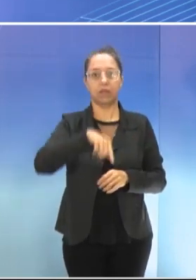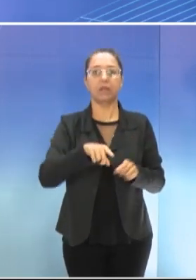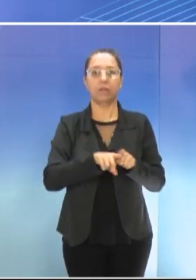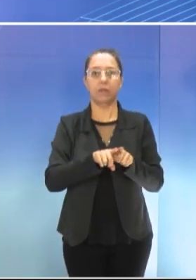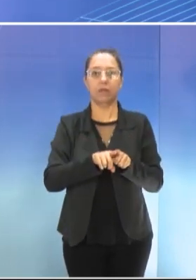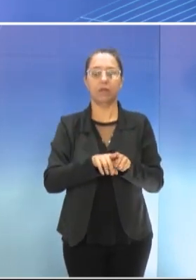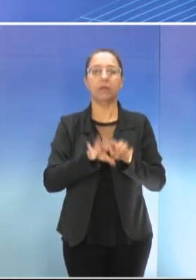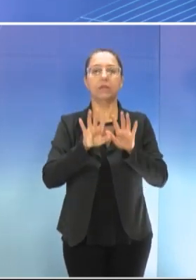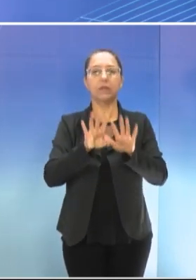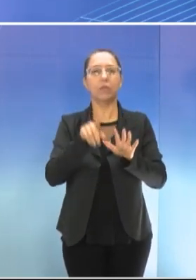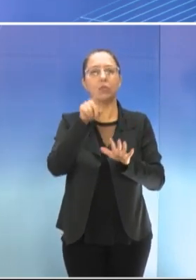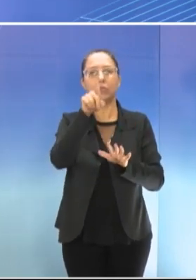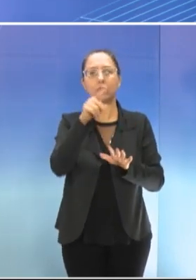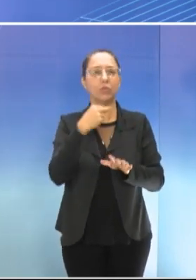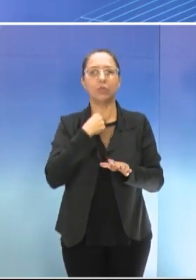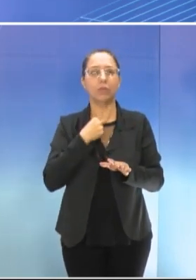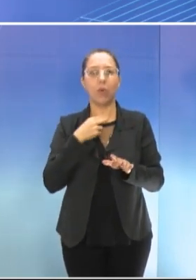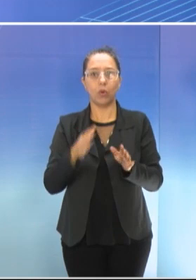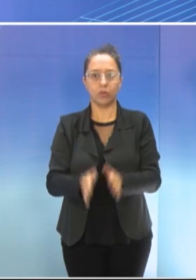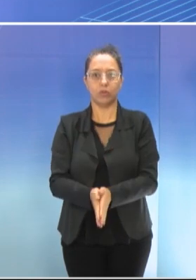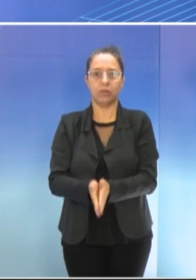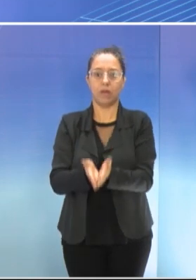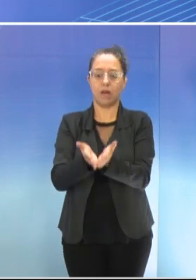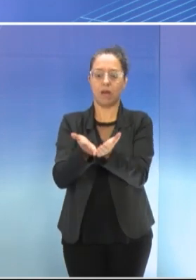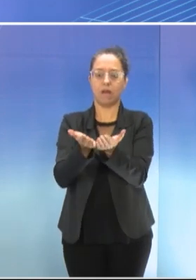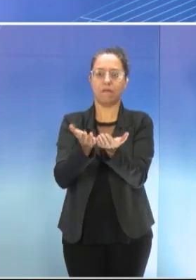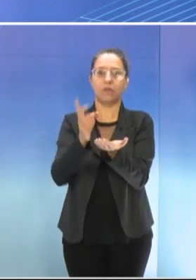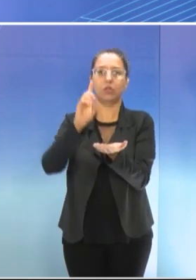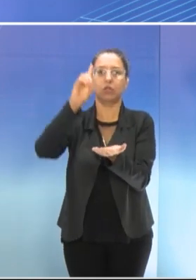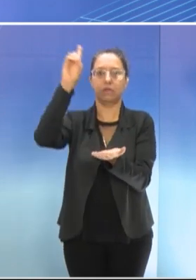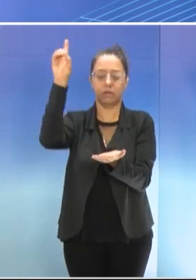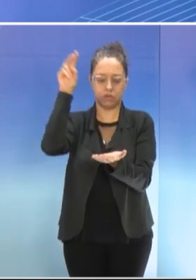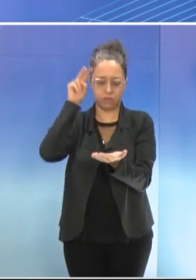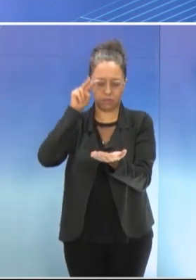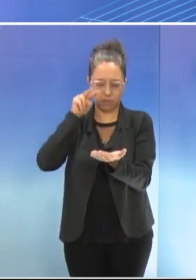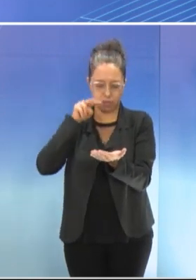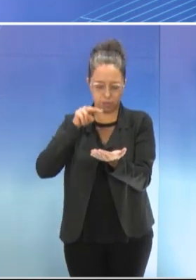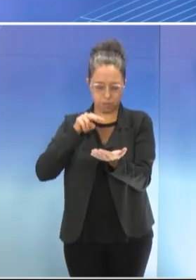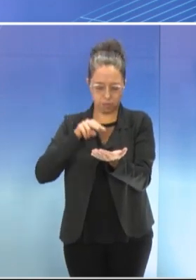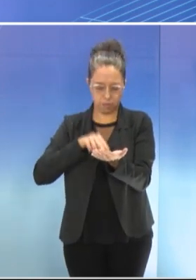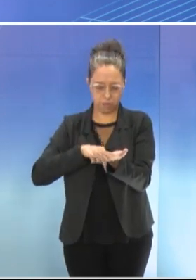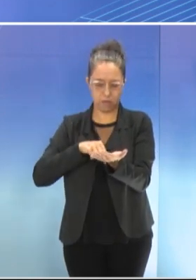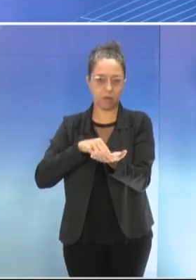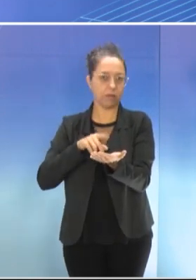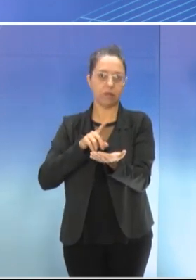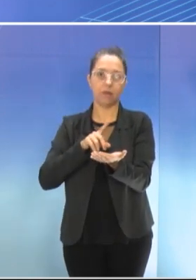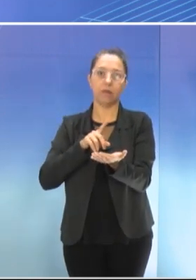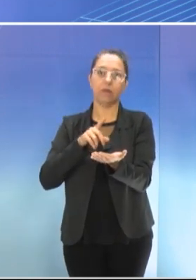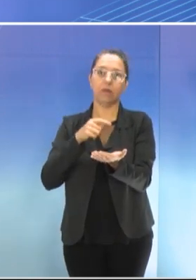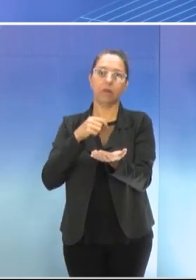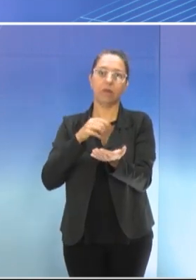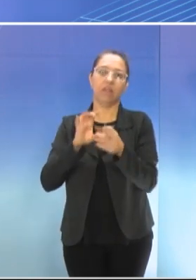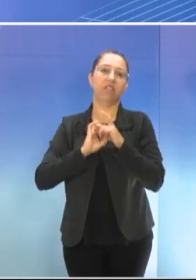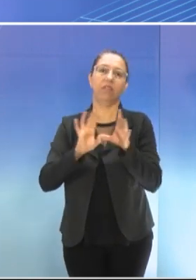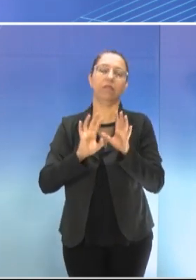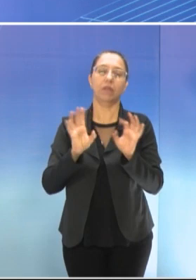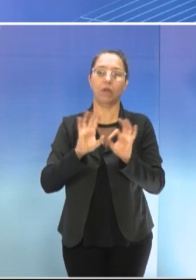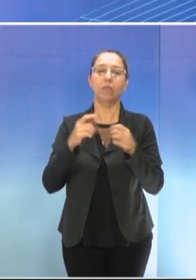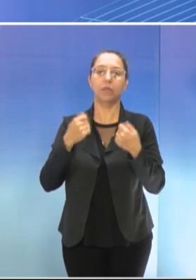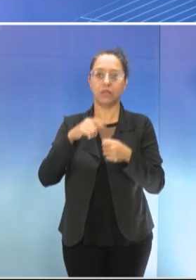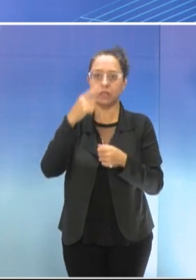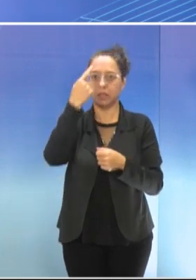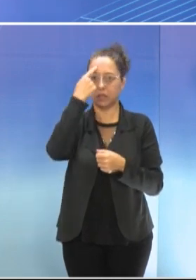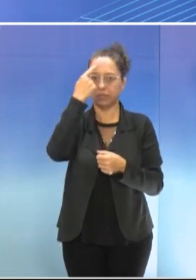pode abrir a Bíblia e tentar interpretar a Bíblia de uma forma que não seja racional. Você precisa ser racional.